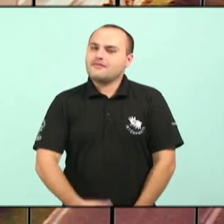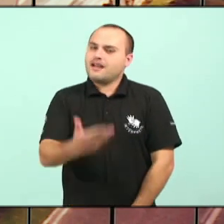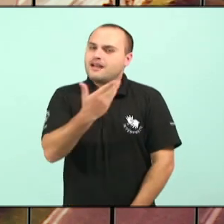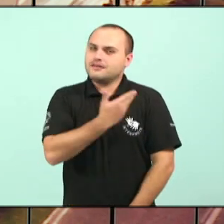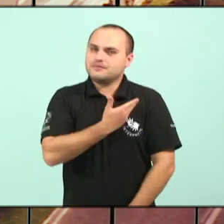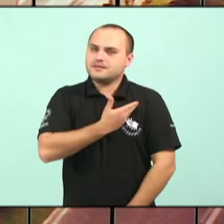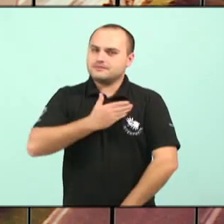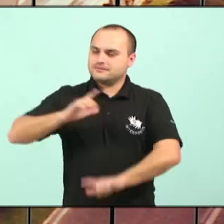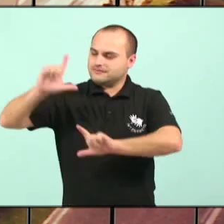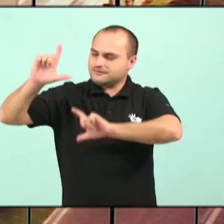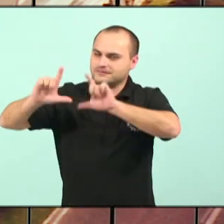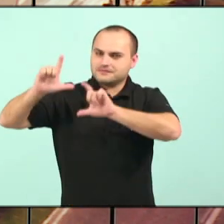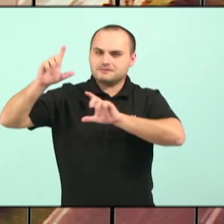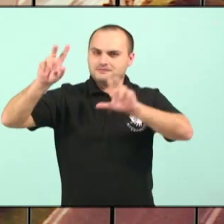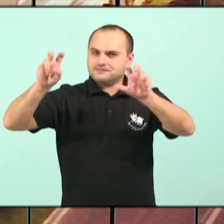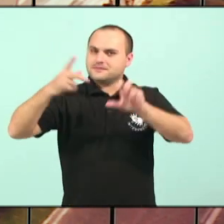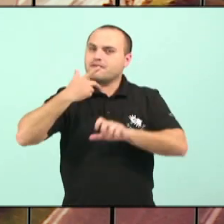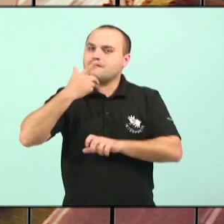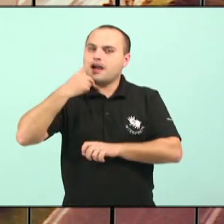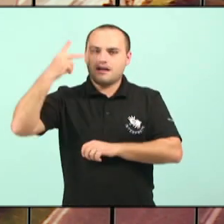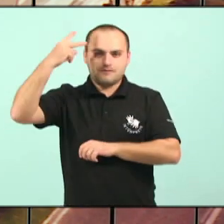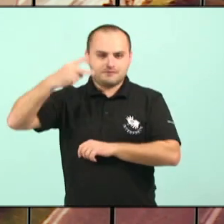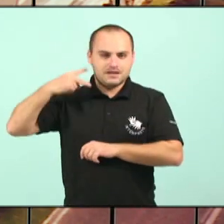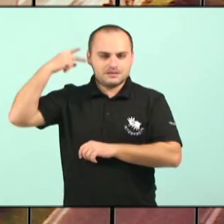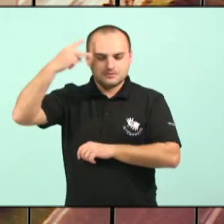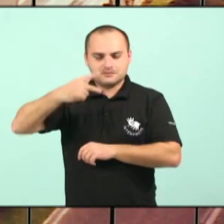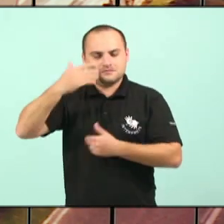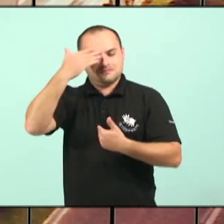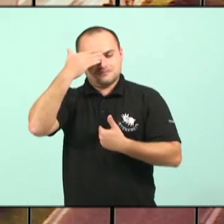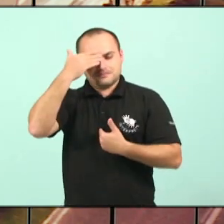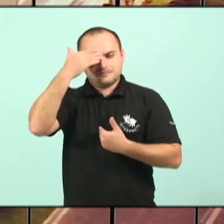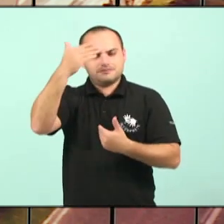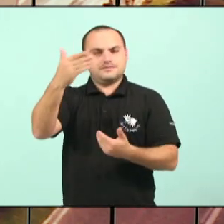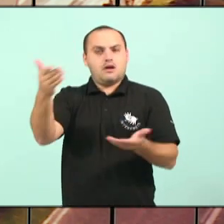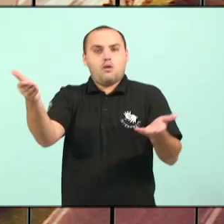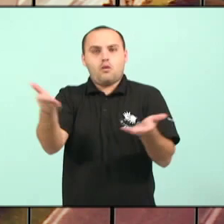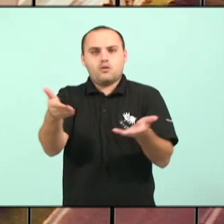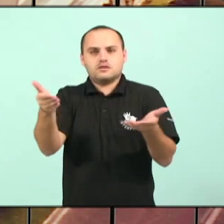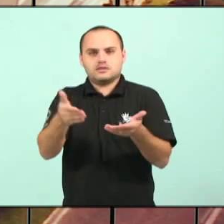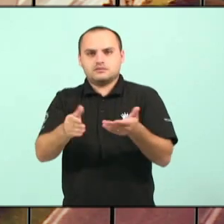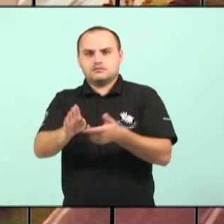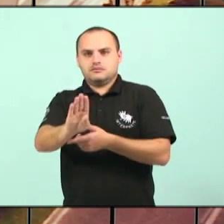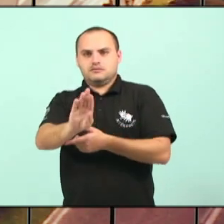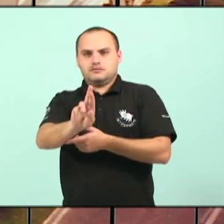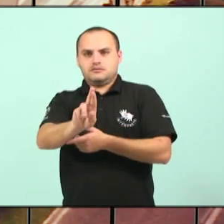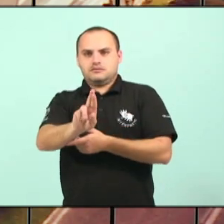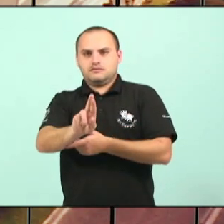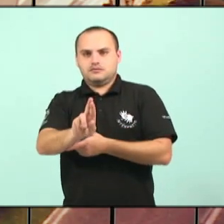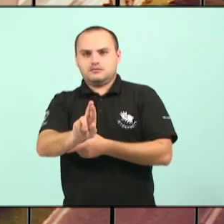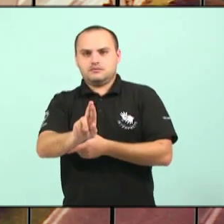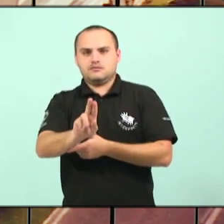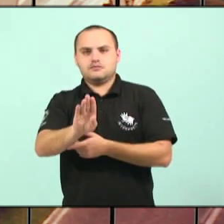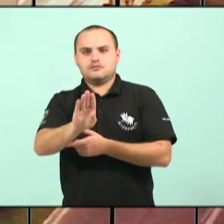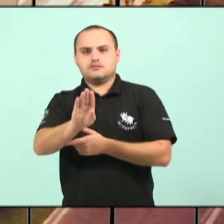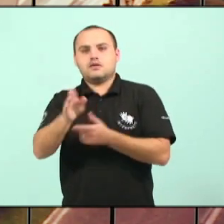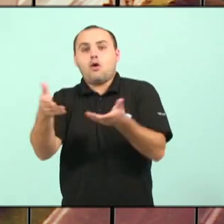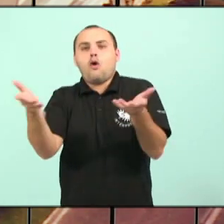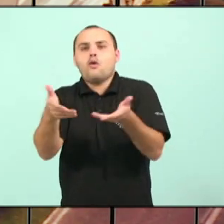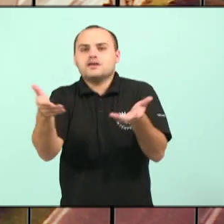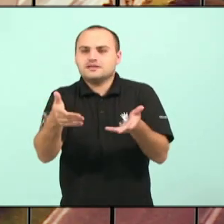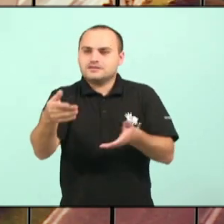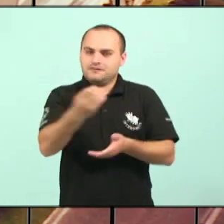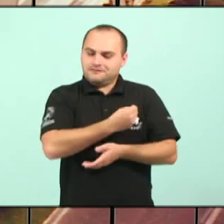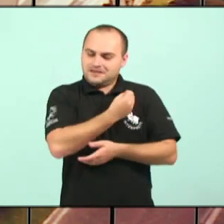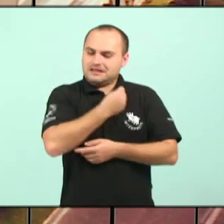Amigos da TV Câmara, estamos de volta com o programa Fala Vereador. Na edição de hoje aqui nos estúdios, nos visita o